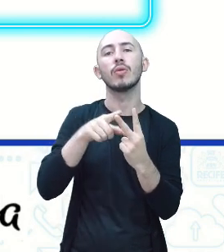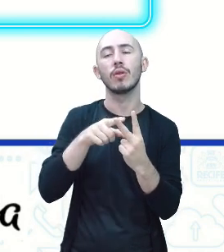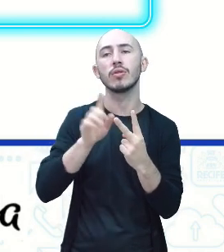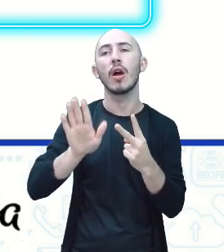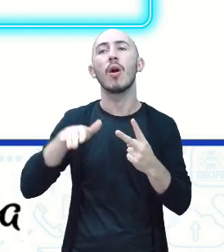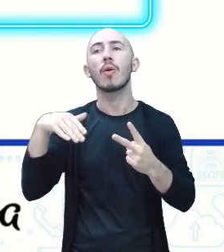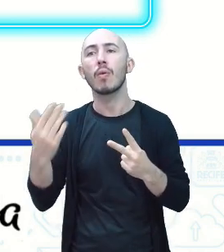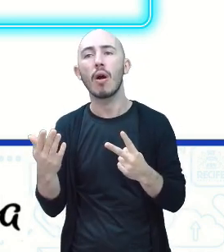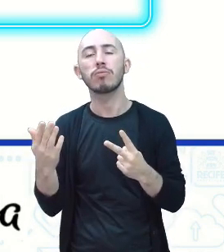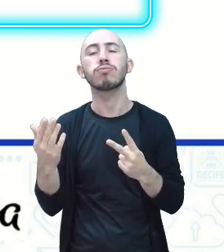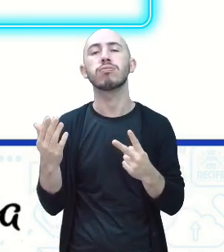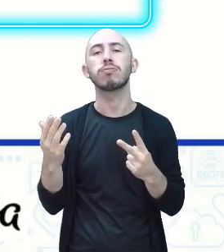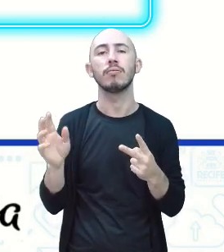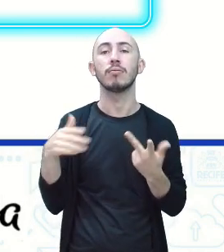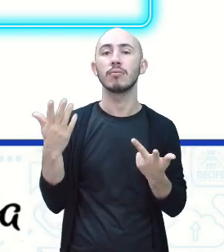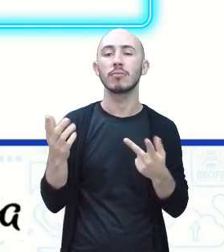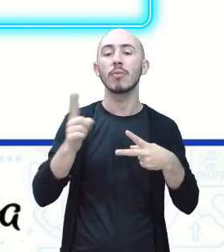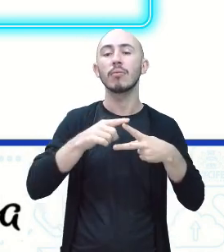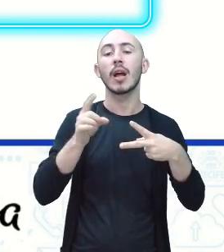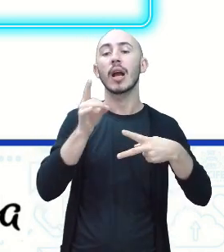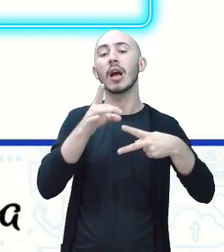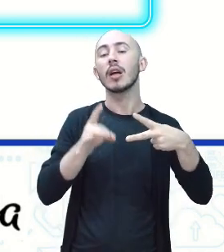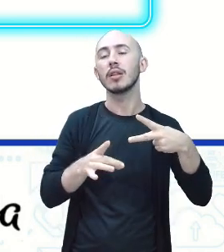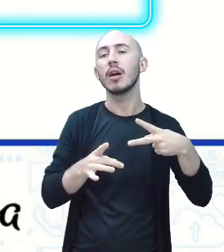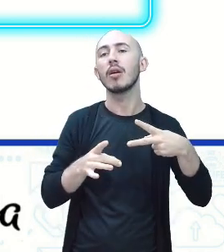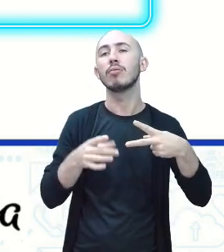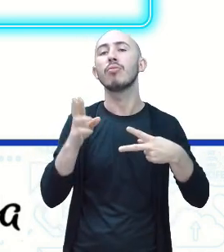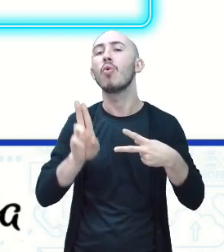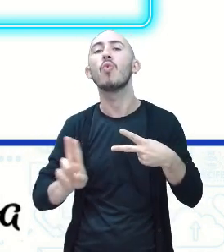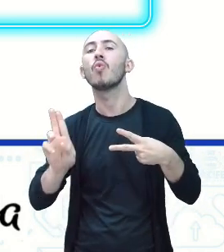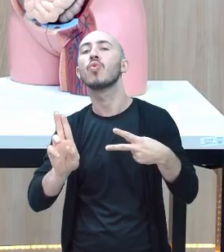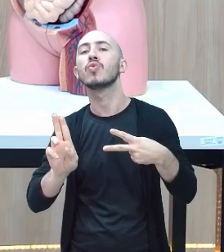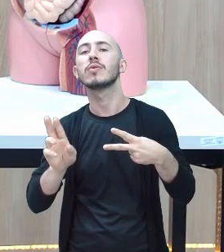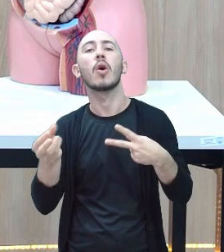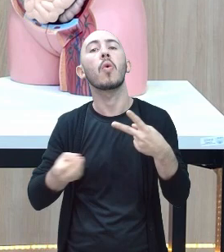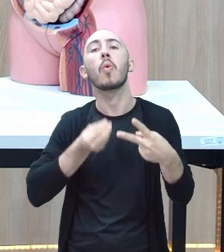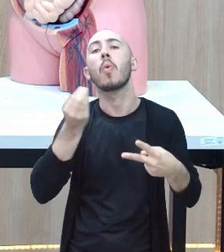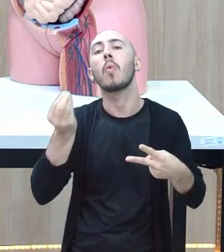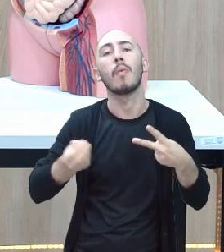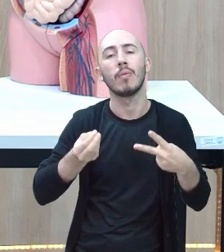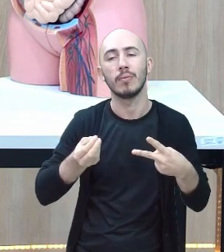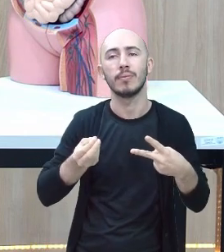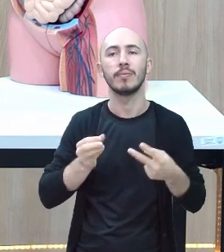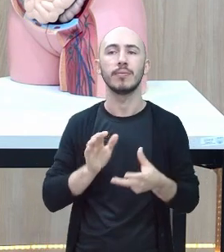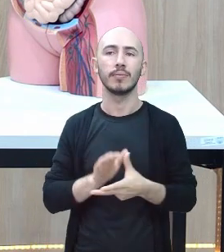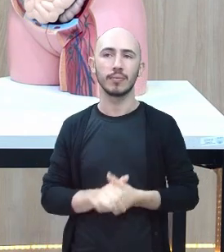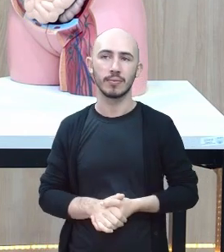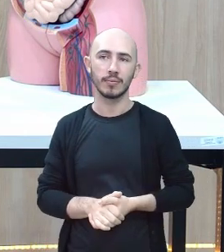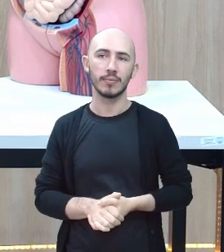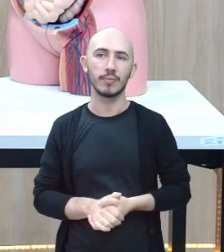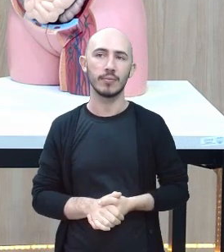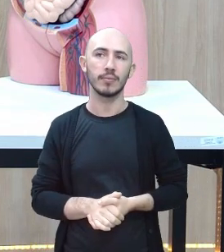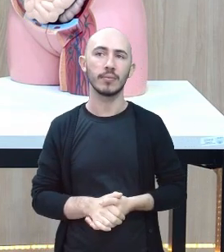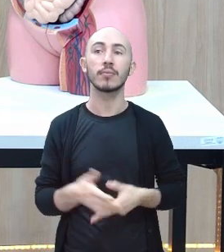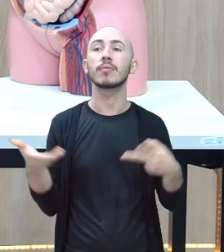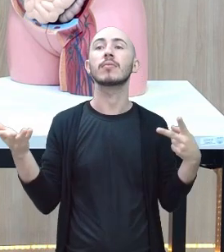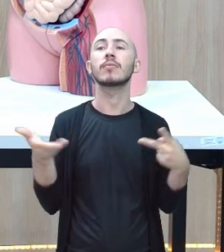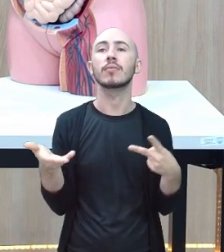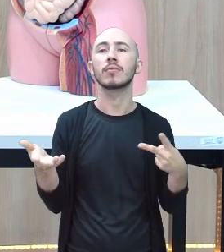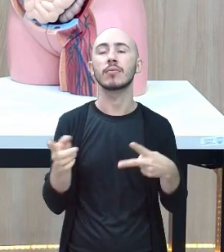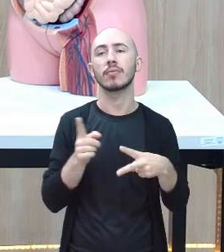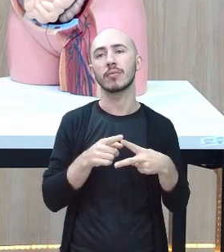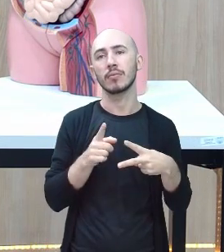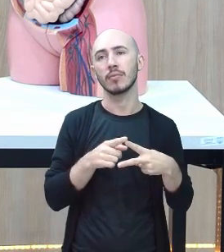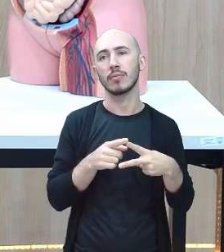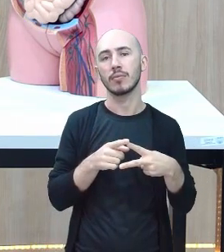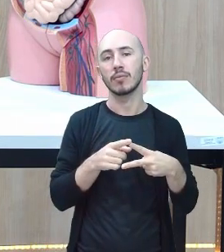o que cada tipo de fermentação é usada, em que ela é usada. Vamos ver aqui